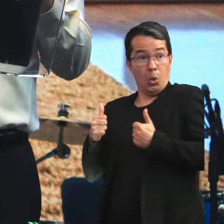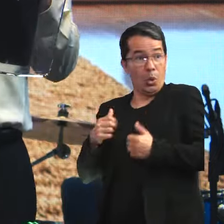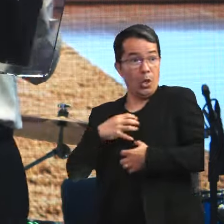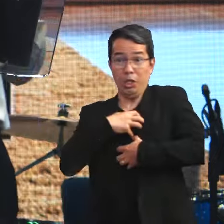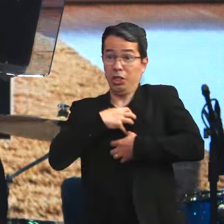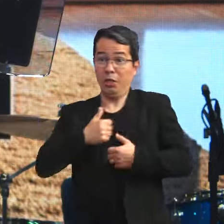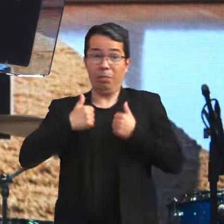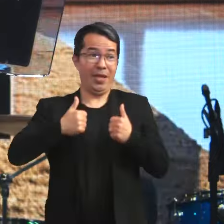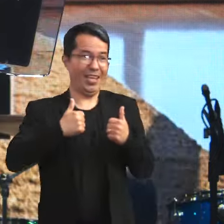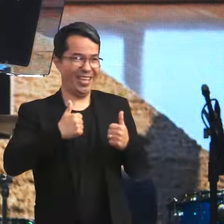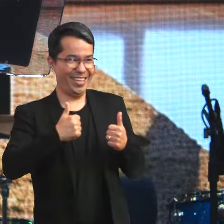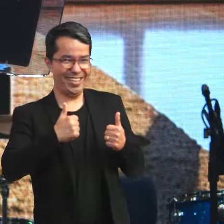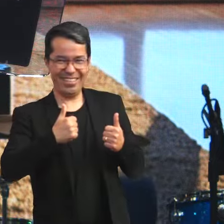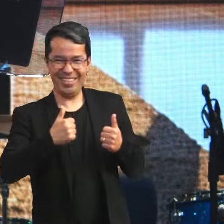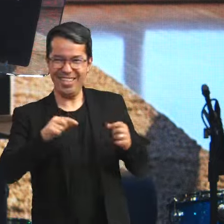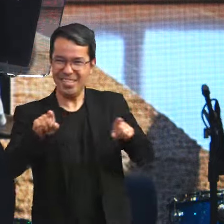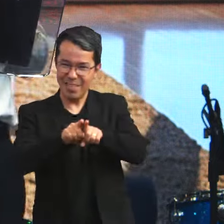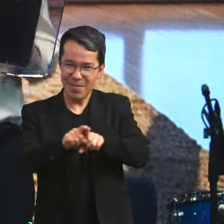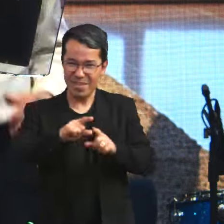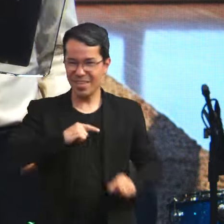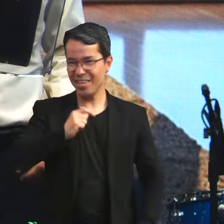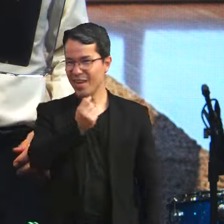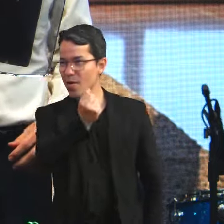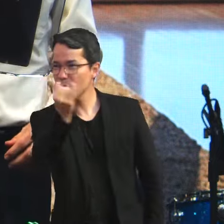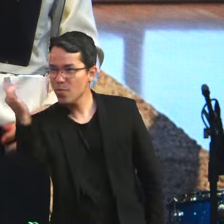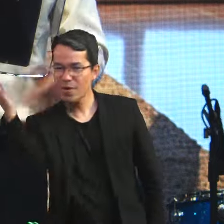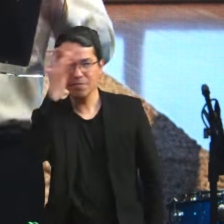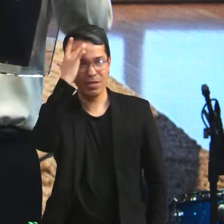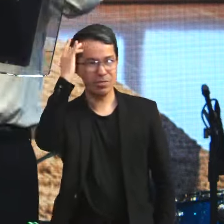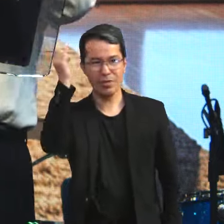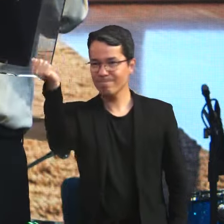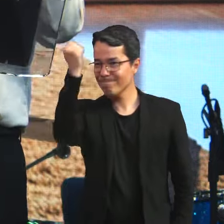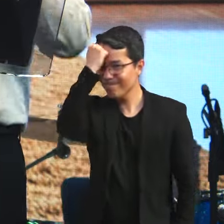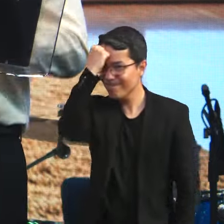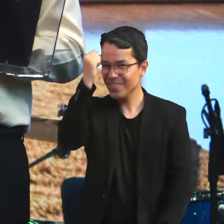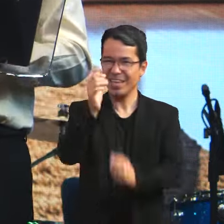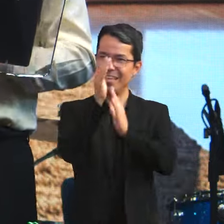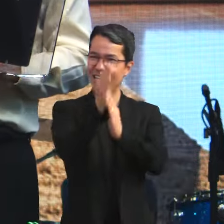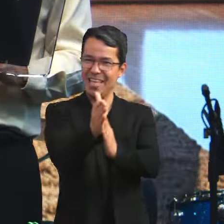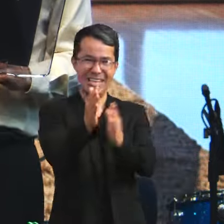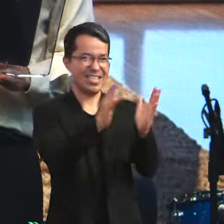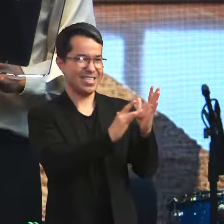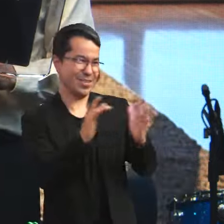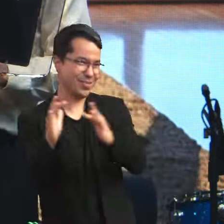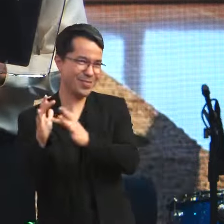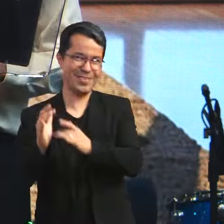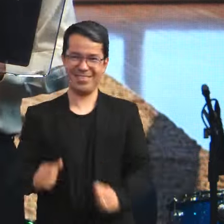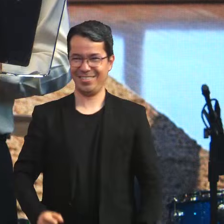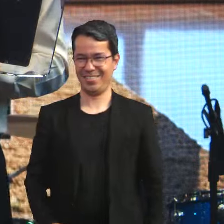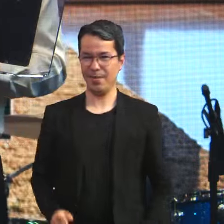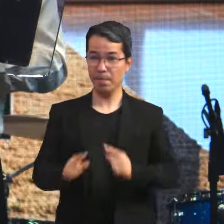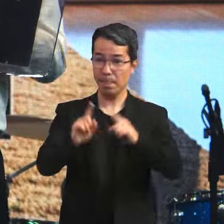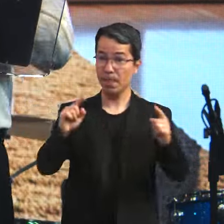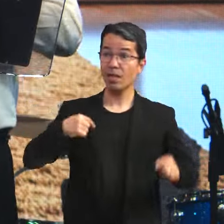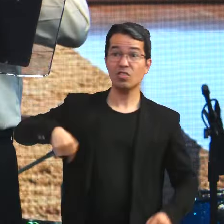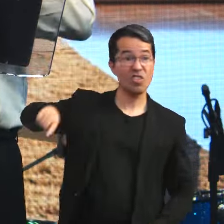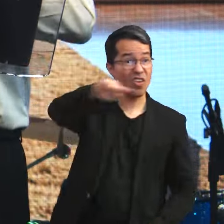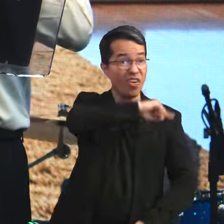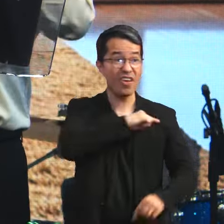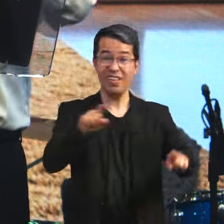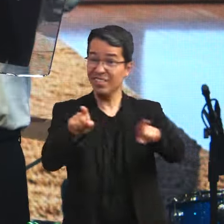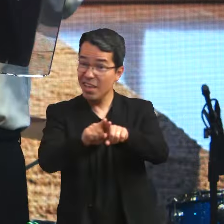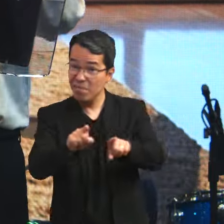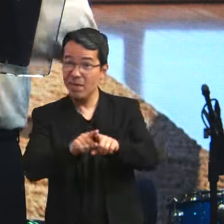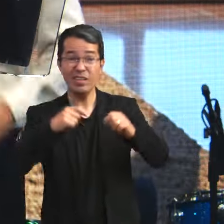conversão alcão a por por cumeo